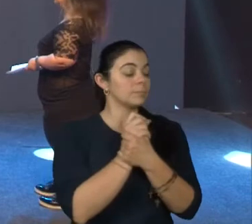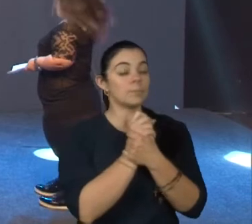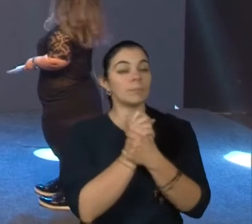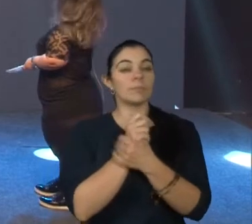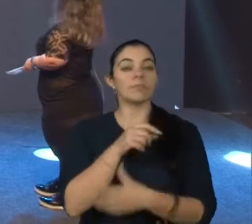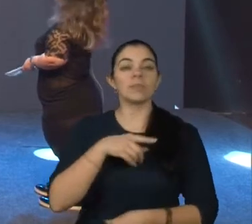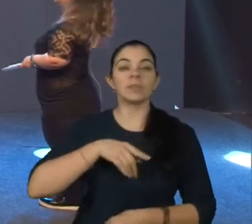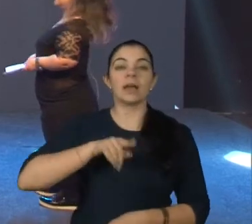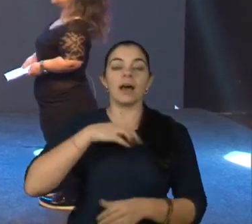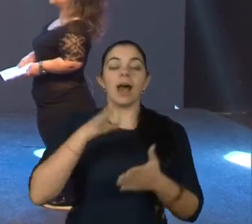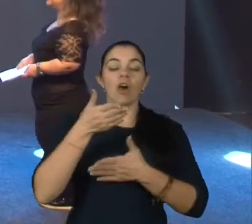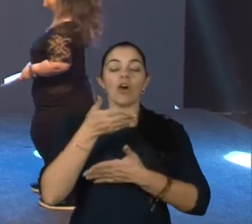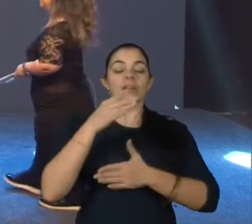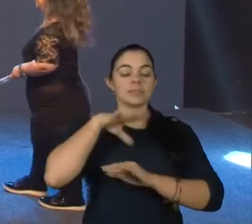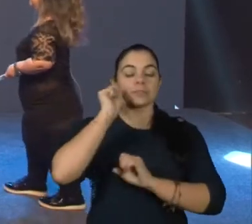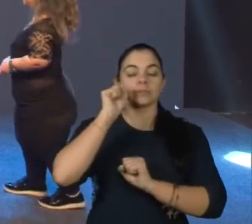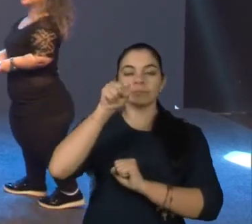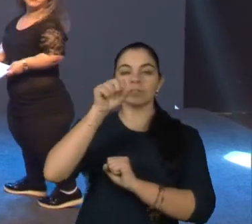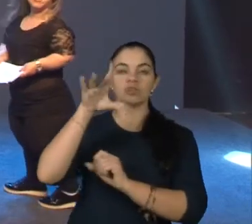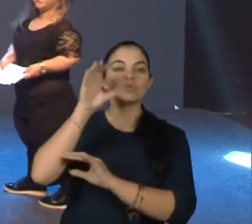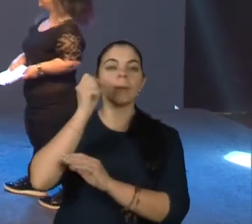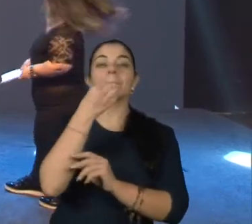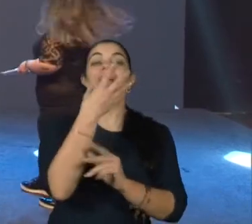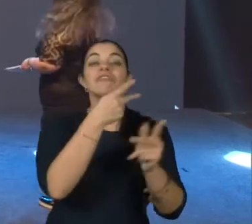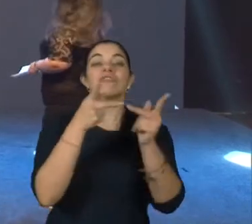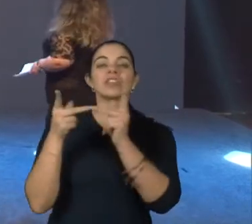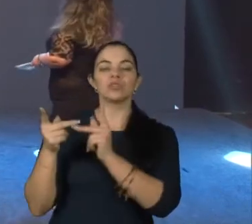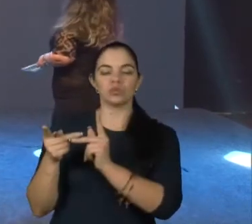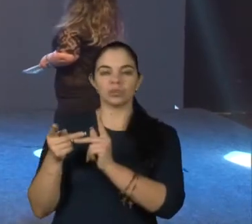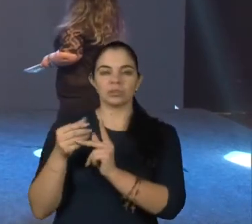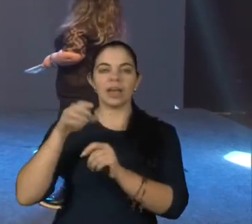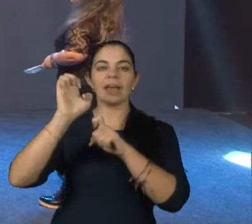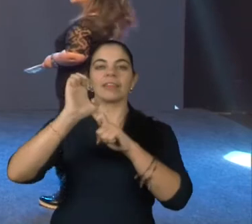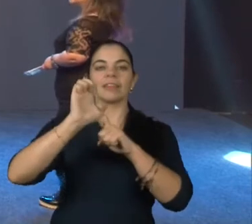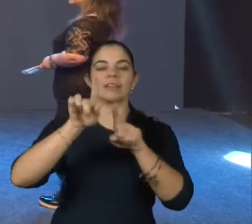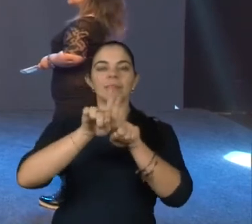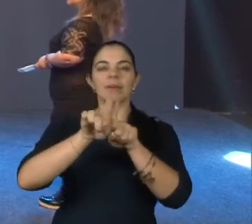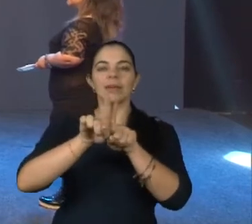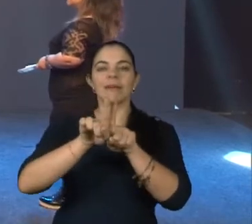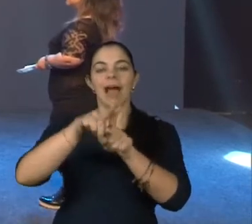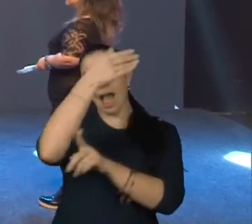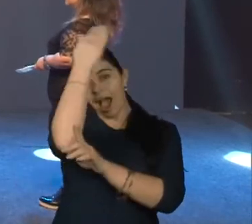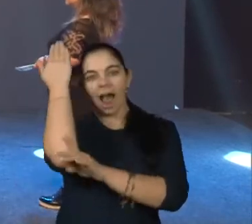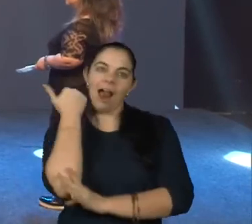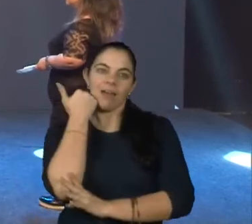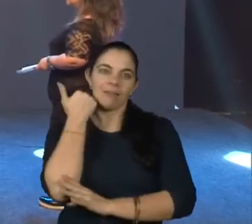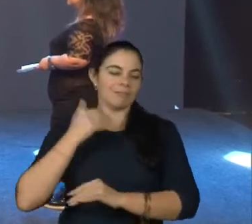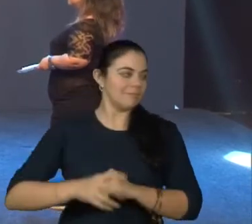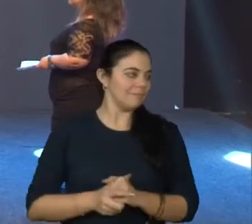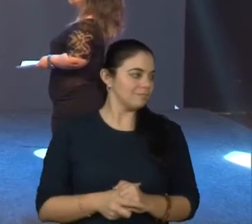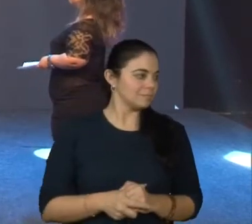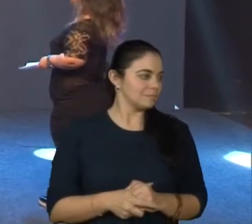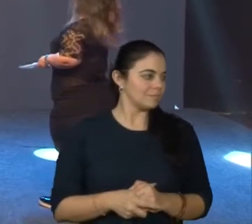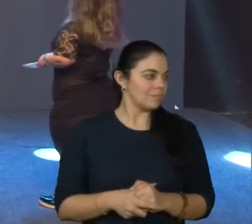Está habilitado. Agora aí, sim. Agora escutamos. Muito bem, sejam bem-vindos, Hernan. Seja bem-vinda, Clara. Eu